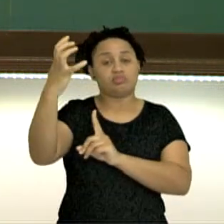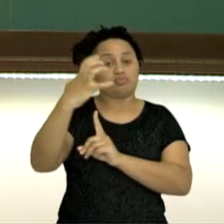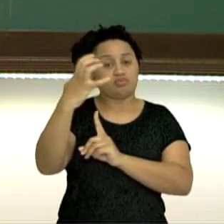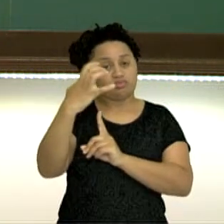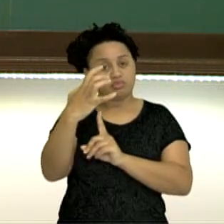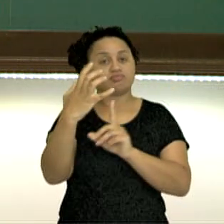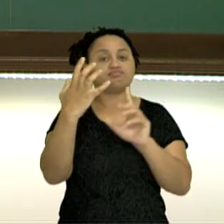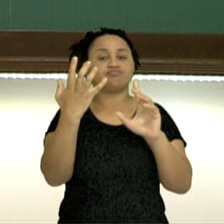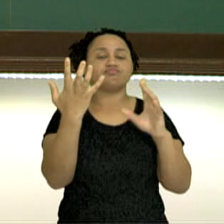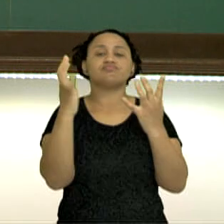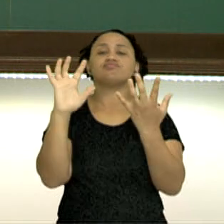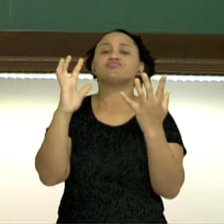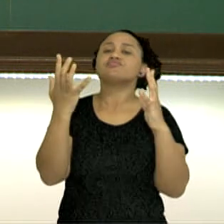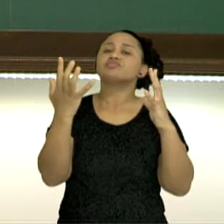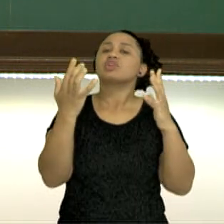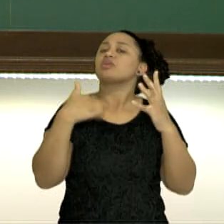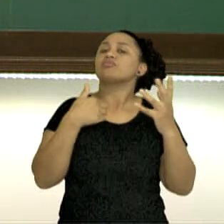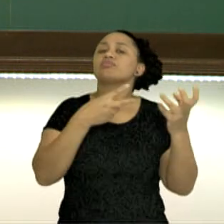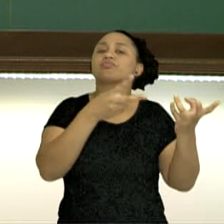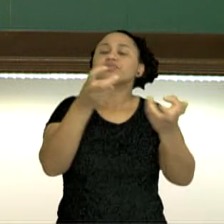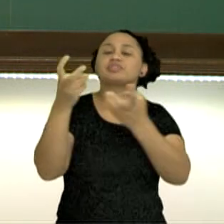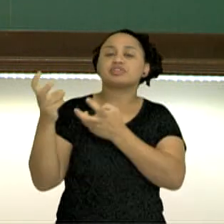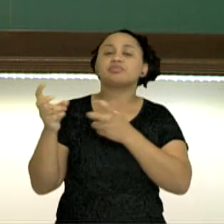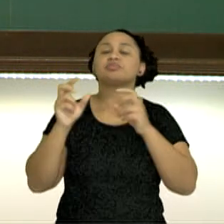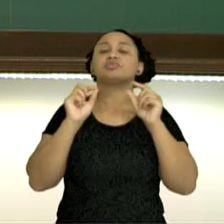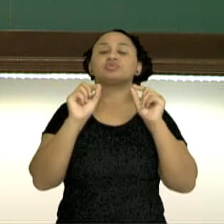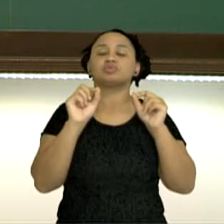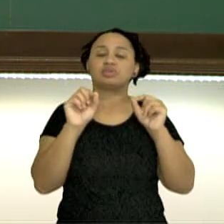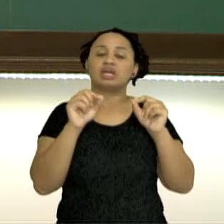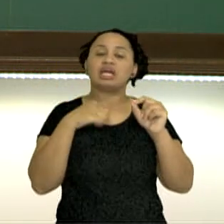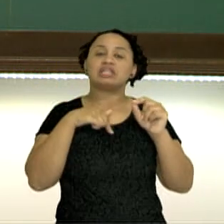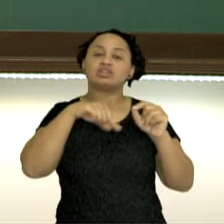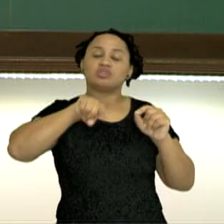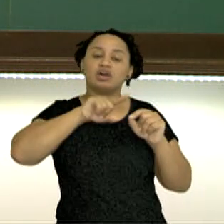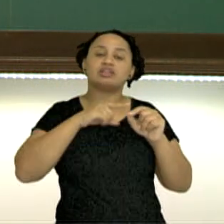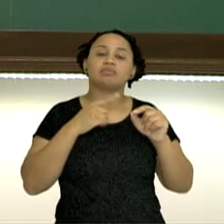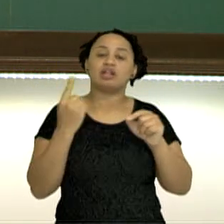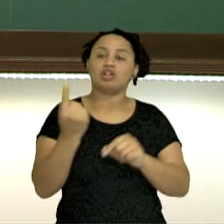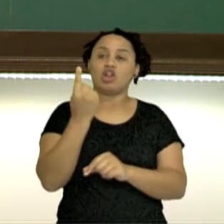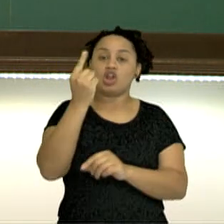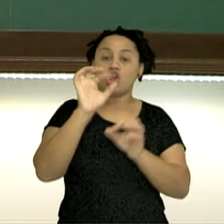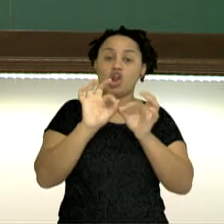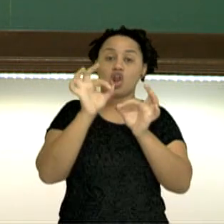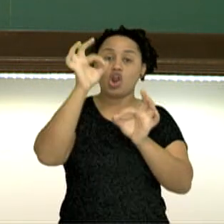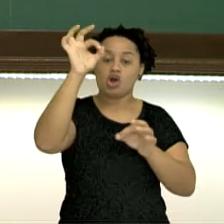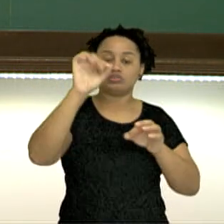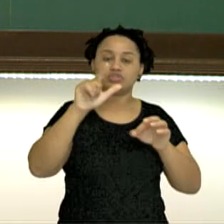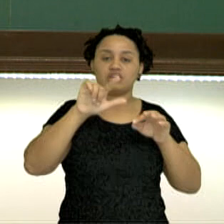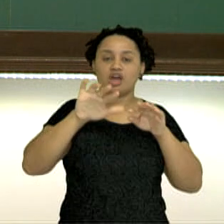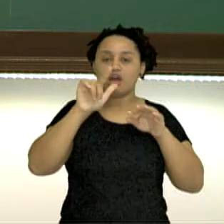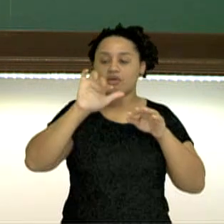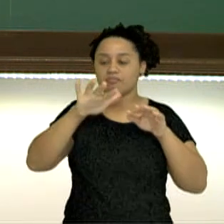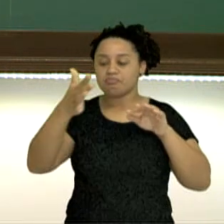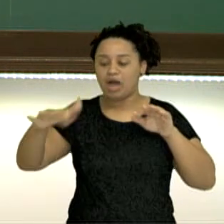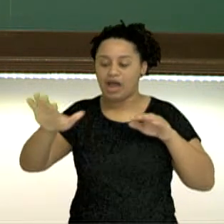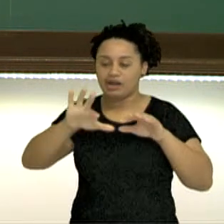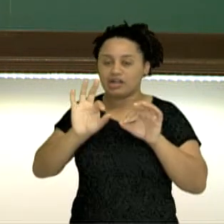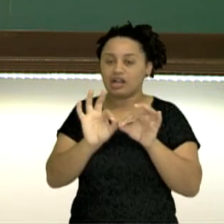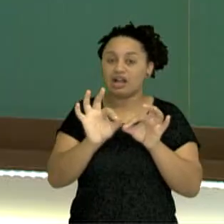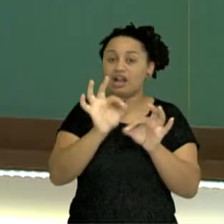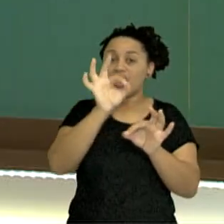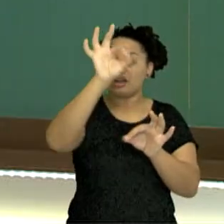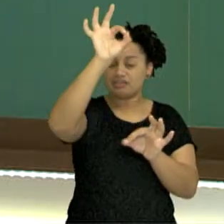clima, aonde a gente vai perceber que quanto mais alto nós estivermos em relação ao nível do mar, menores serão as